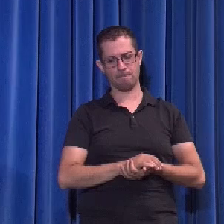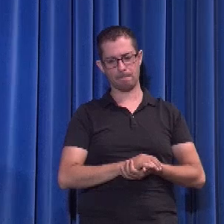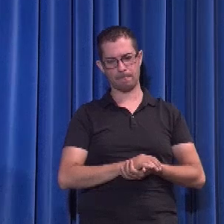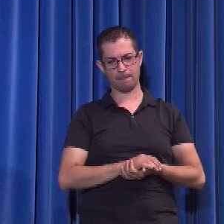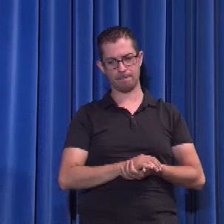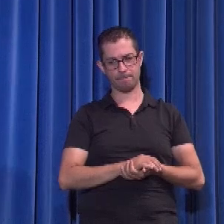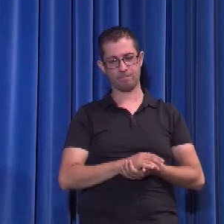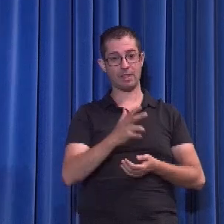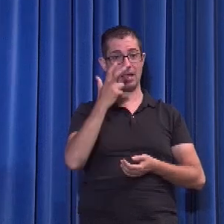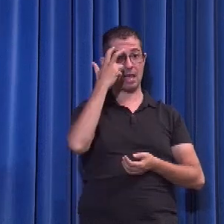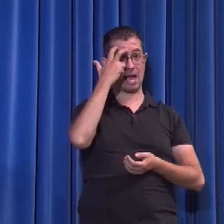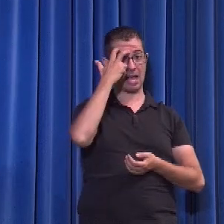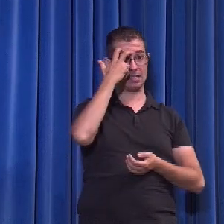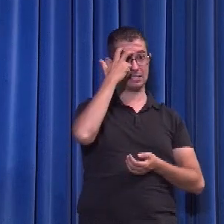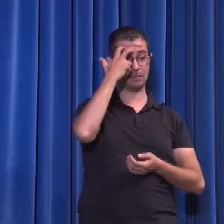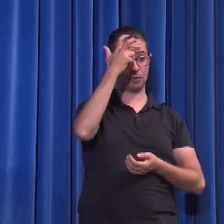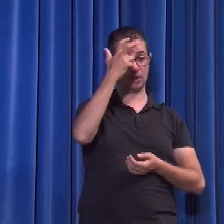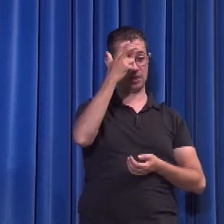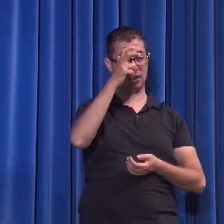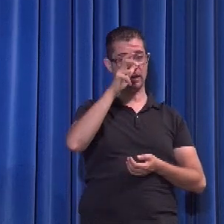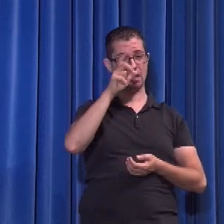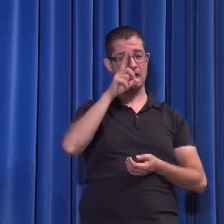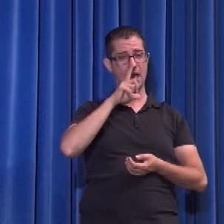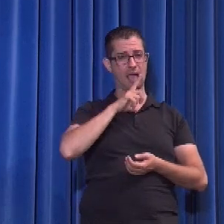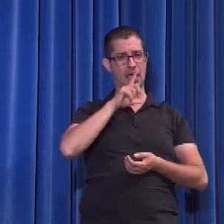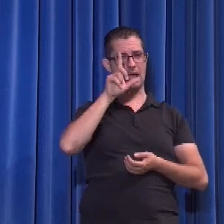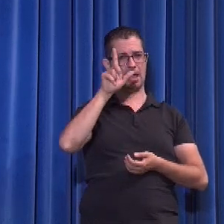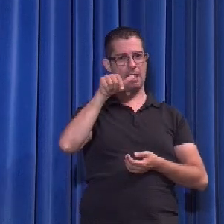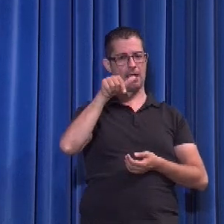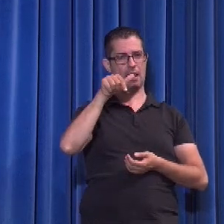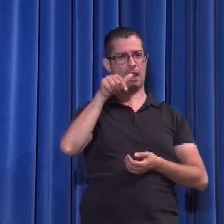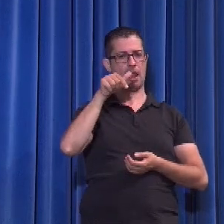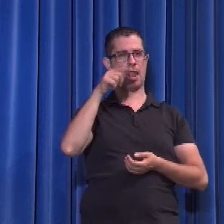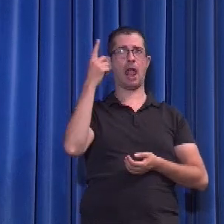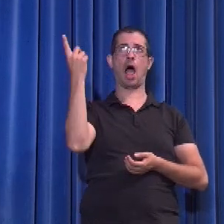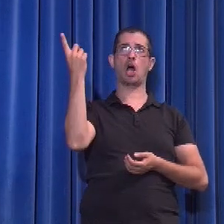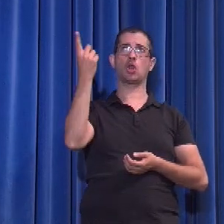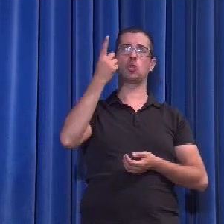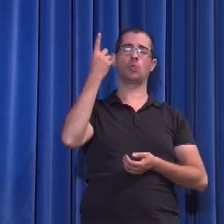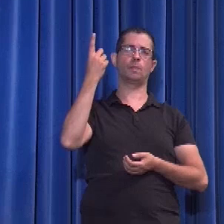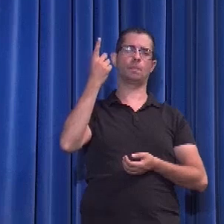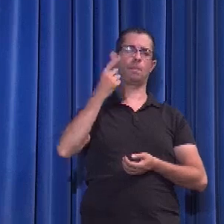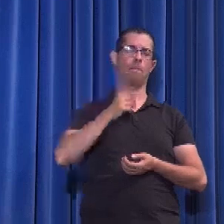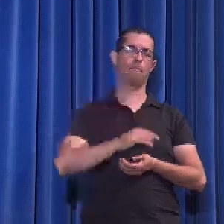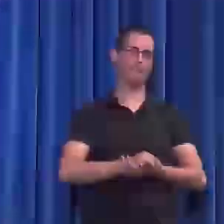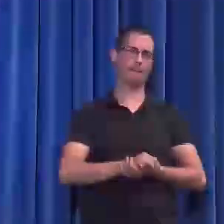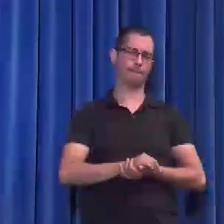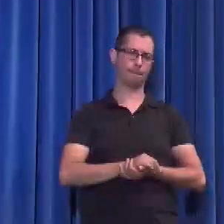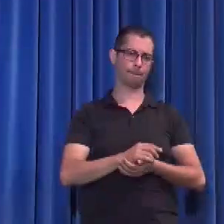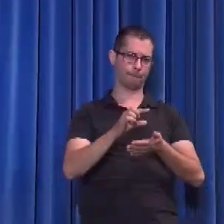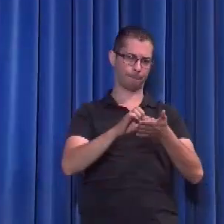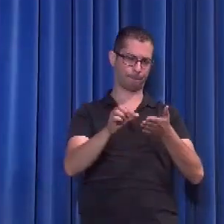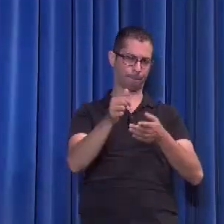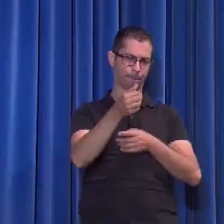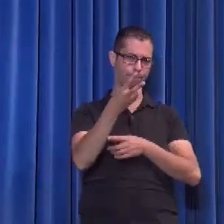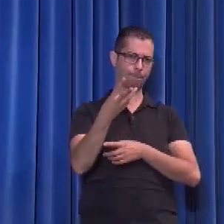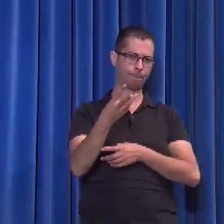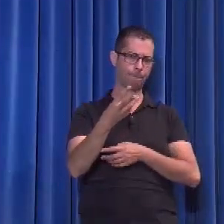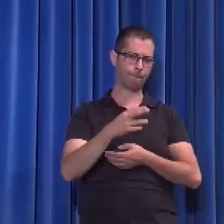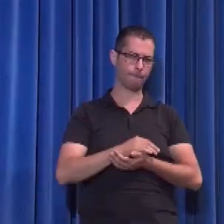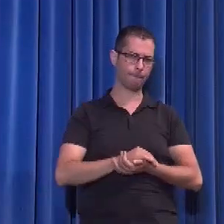A sabedoria, porém, lá do alto... Versículo 13. Versículo 13. 3:13 de